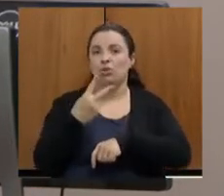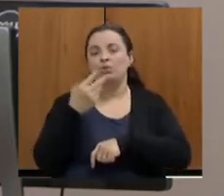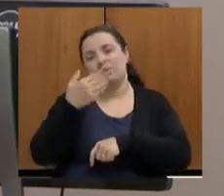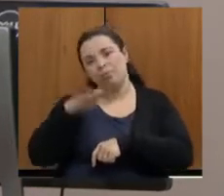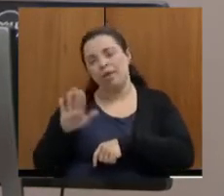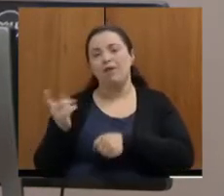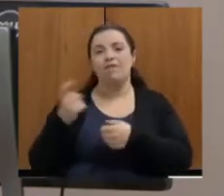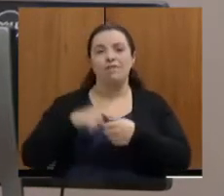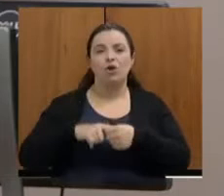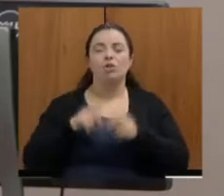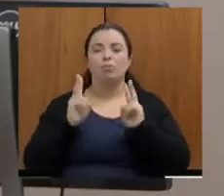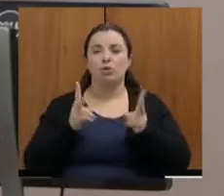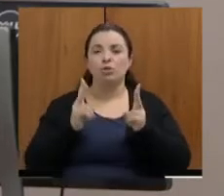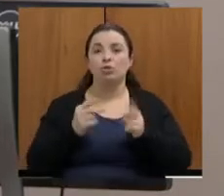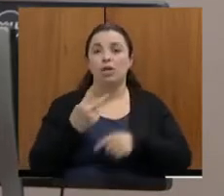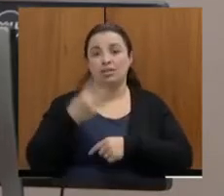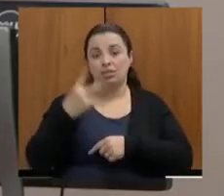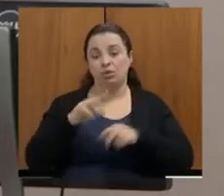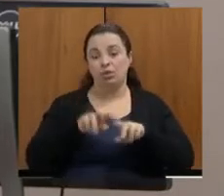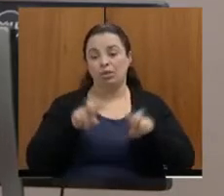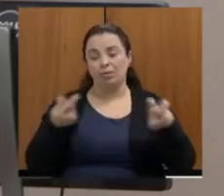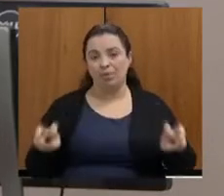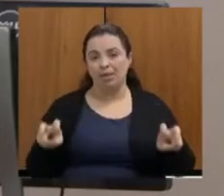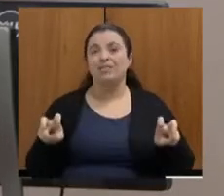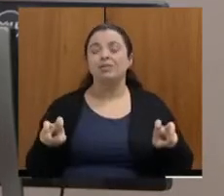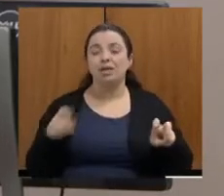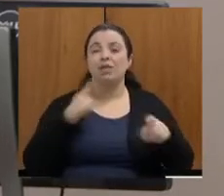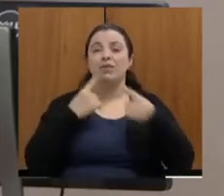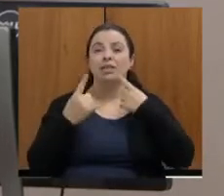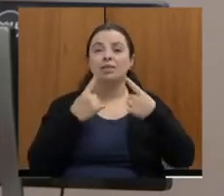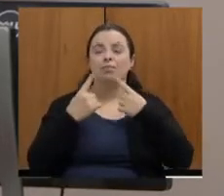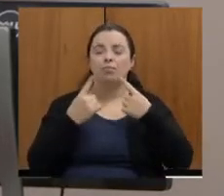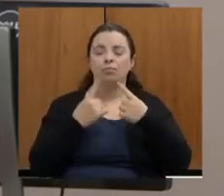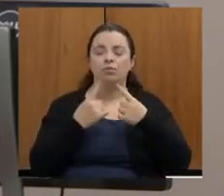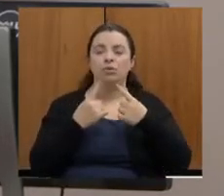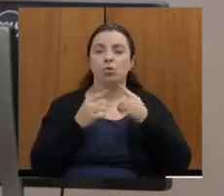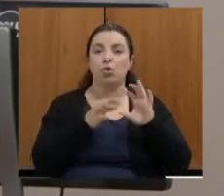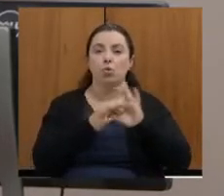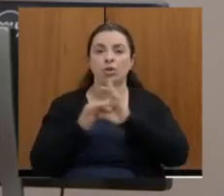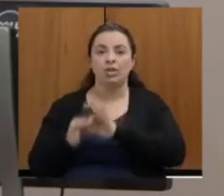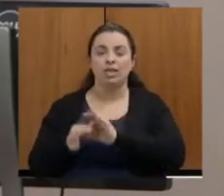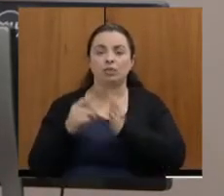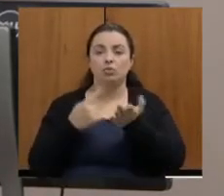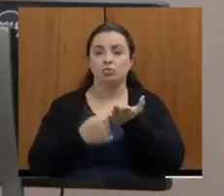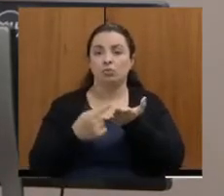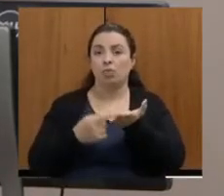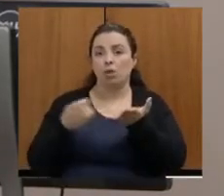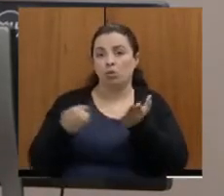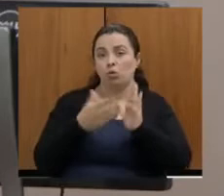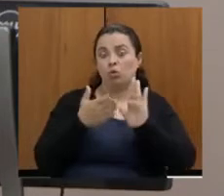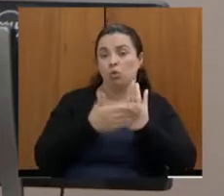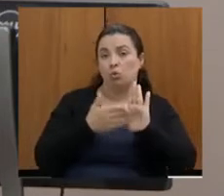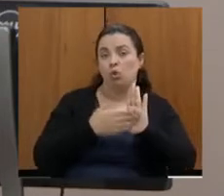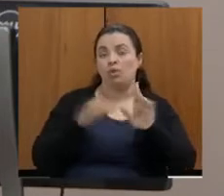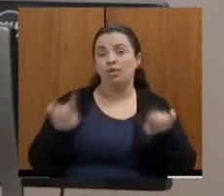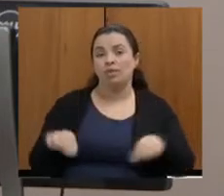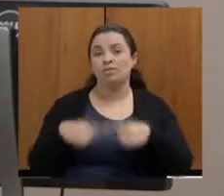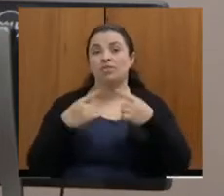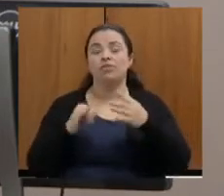segunda mesa de trabalho que irá debater o contexto da repactuação desafios institucionais